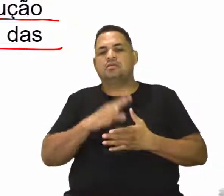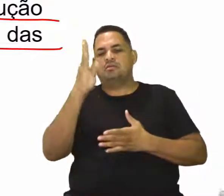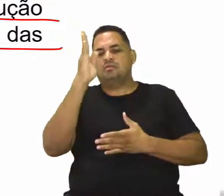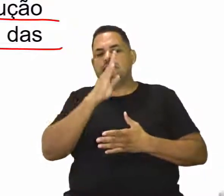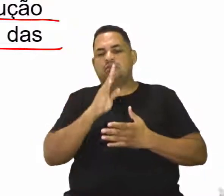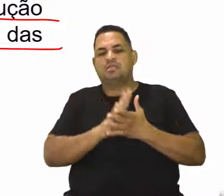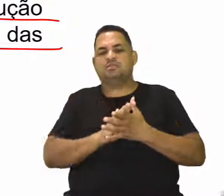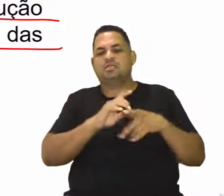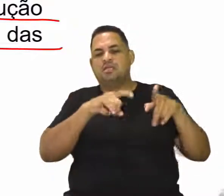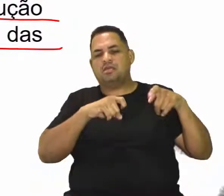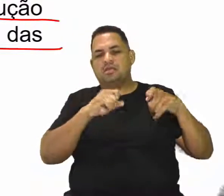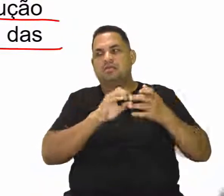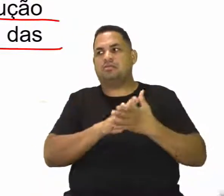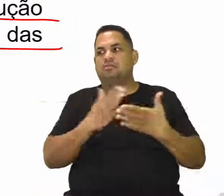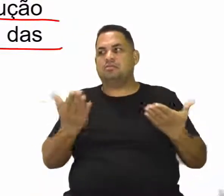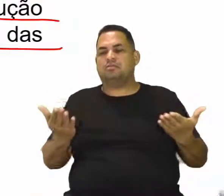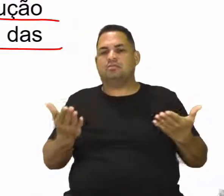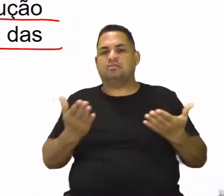pop, né?